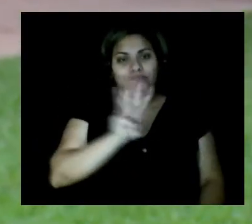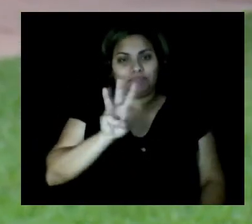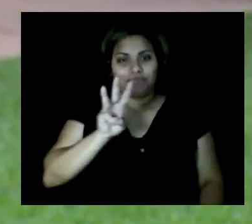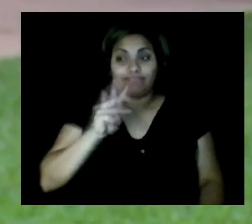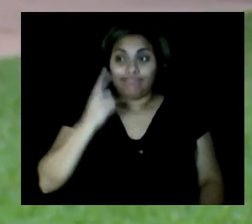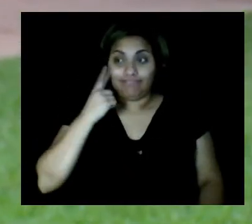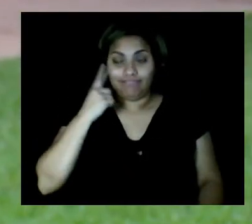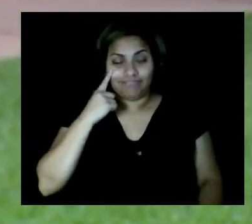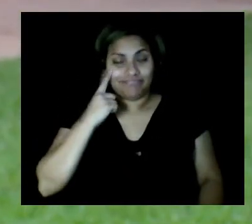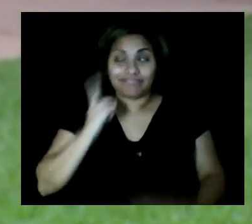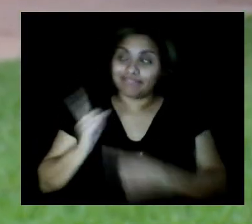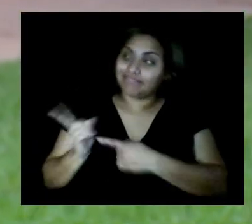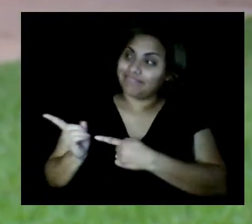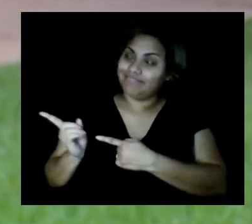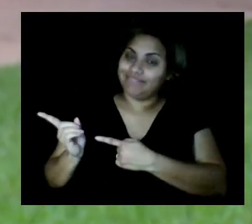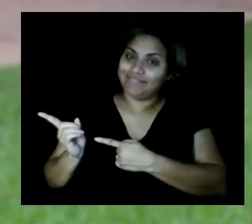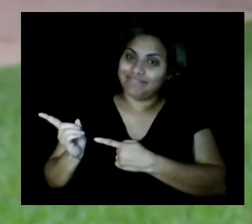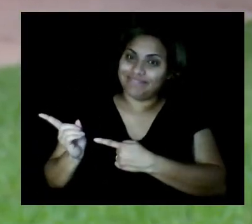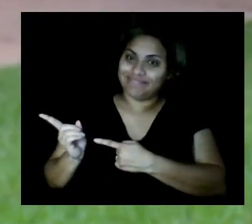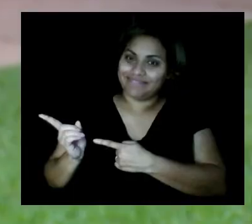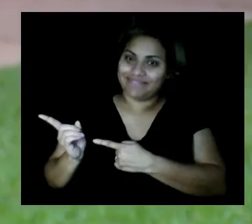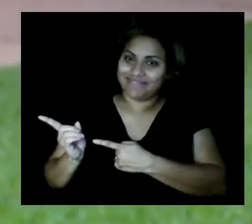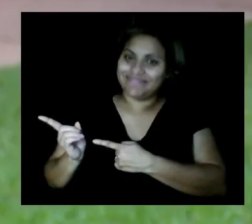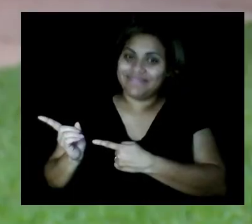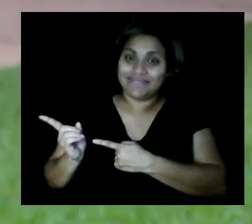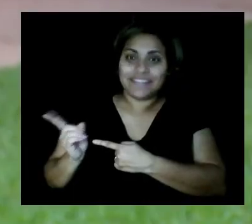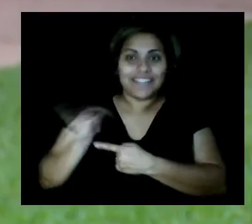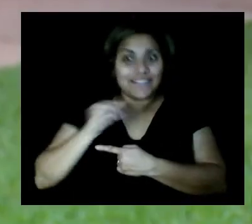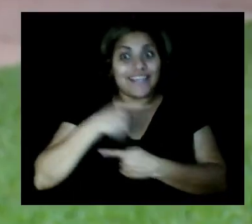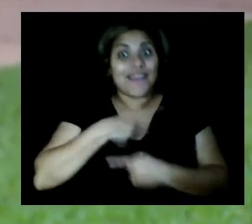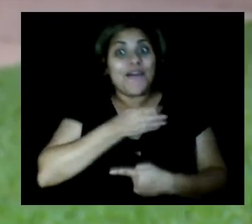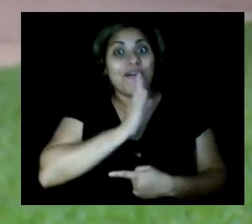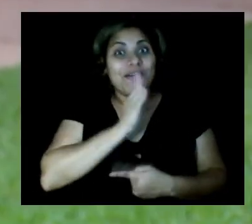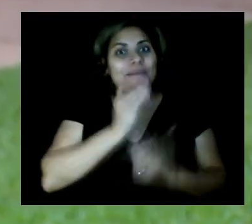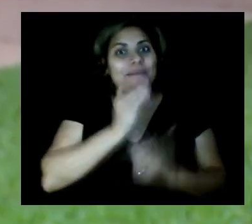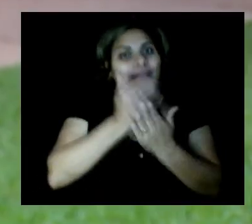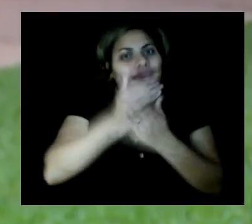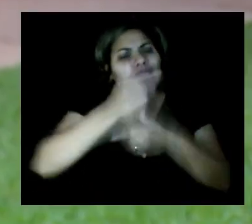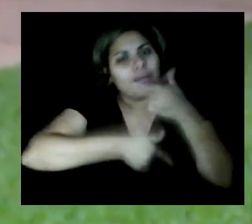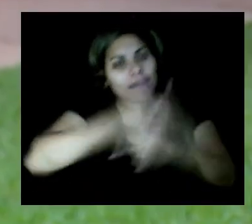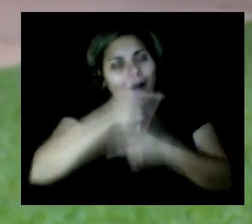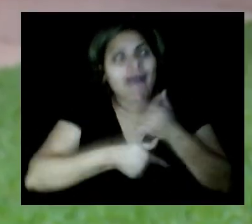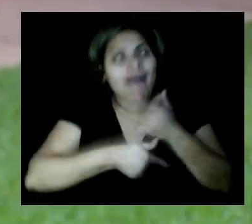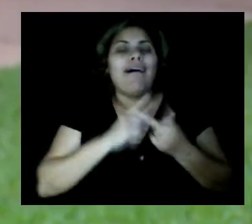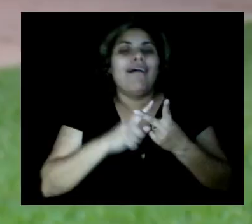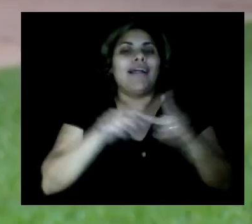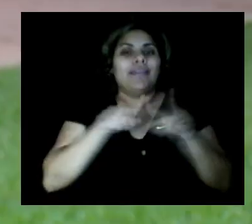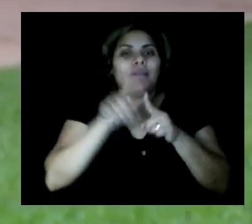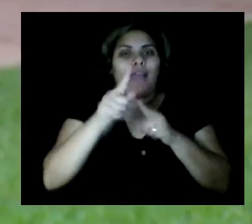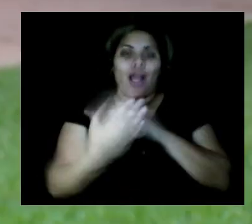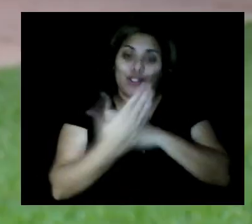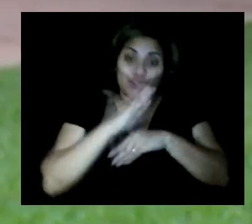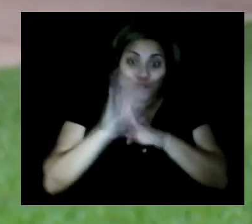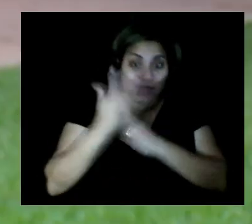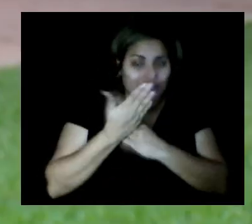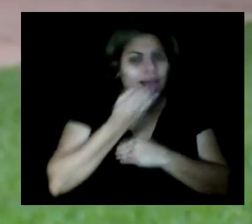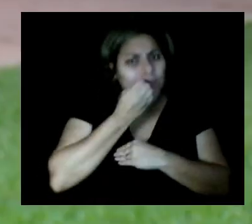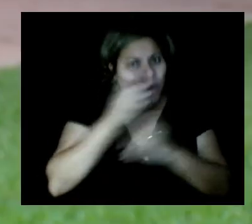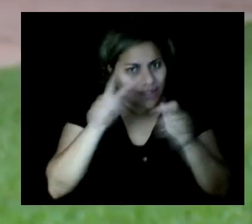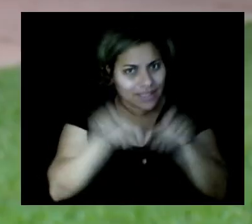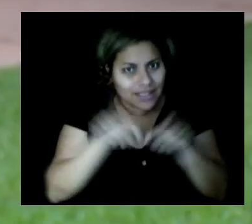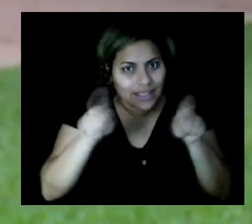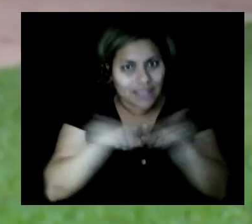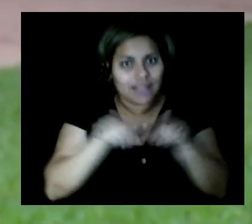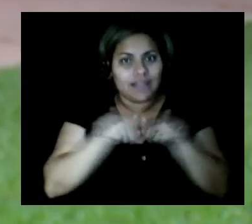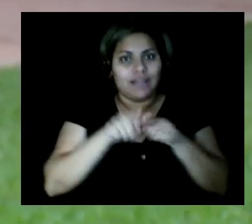www.campinas.org.br. Então você que quer conhecer um pouco mais do nosso trabalho, que quer colaborar também com Notas Fiscais Paulista